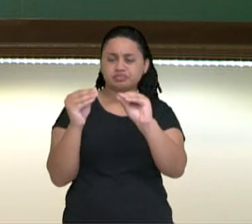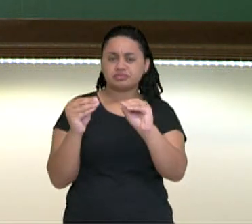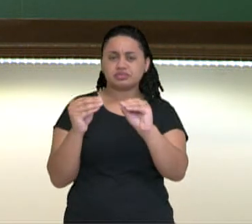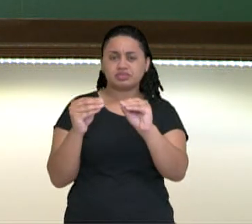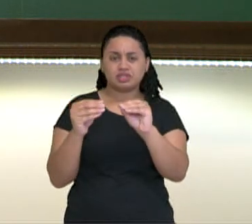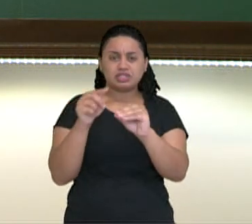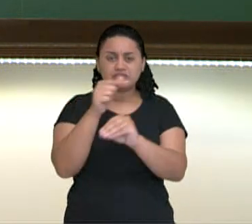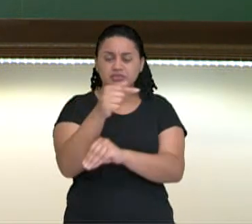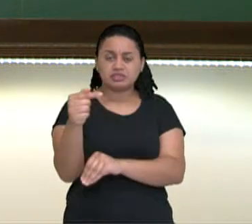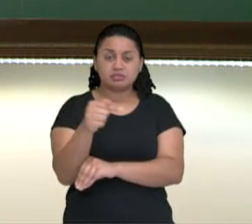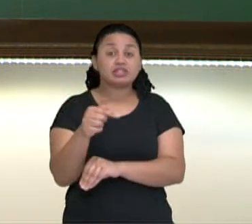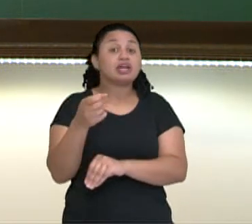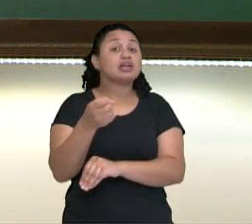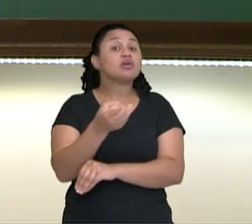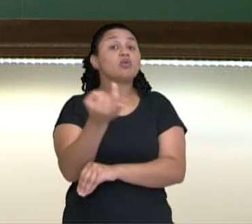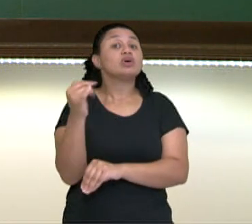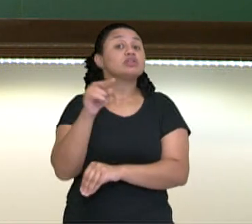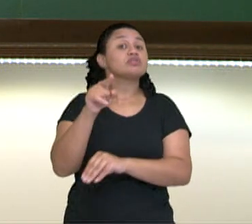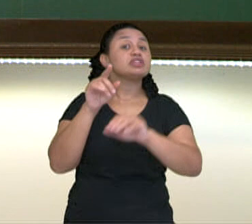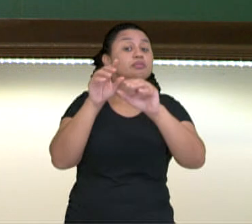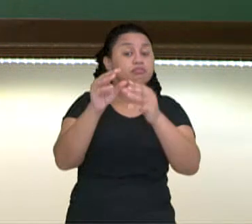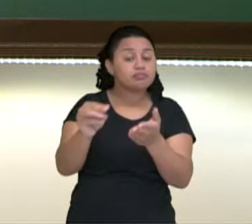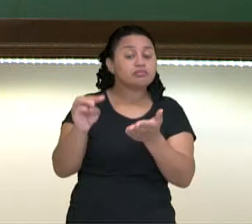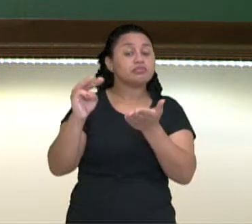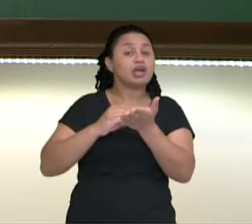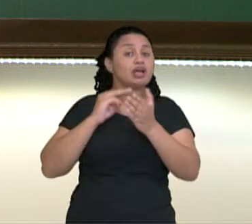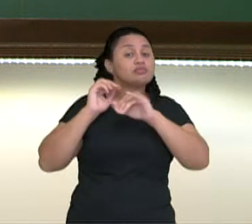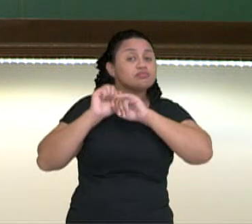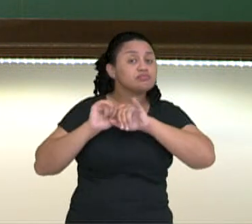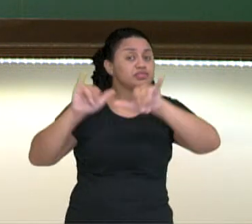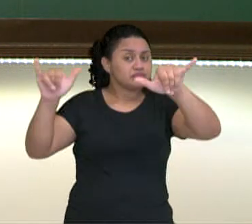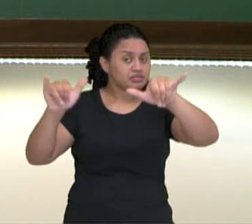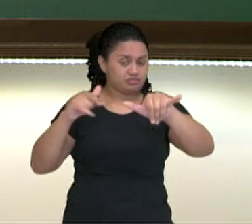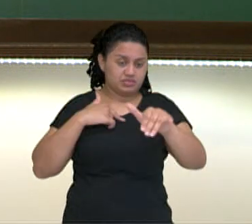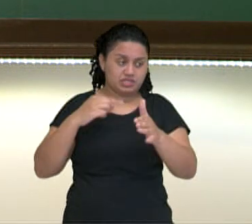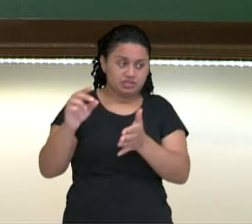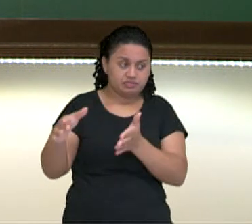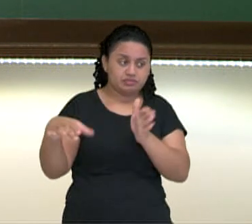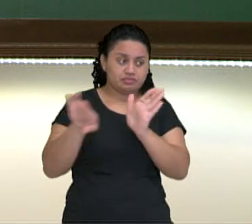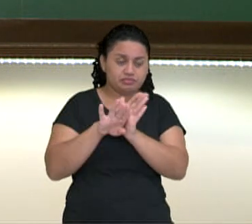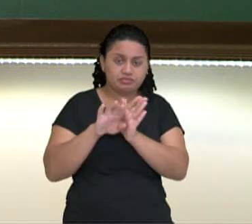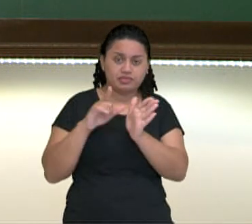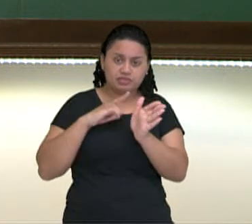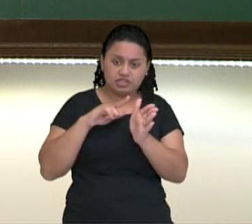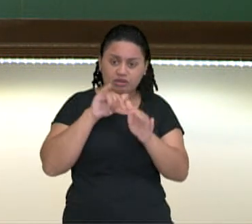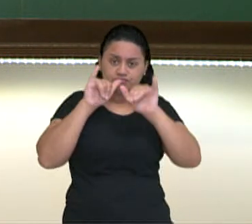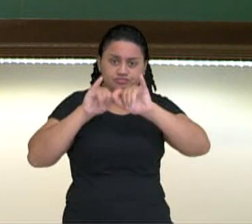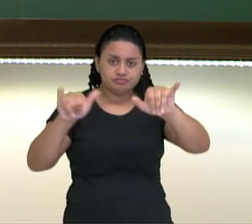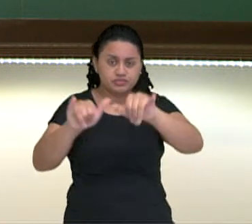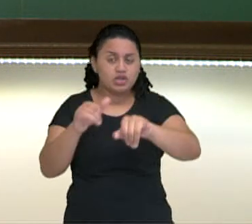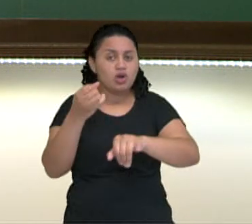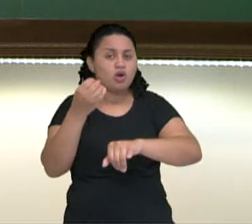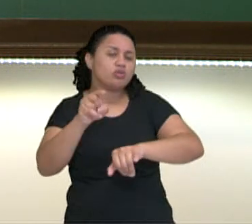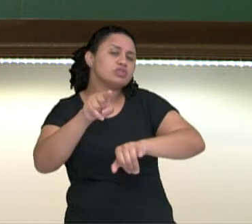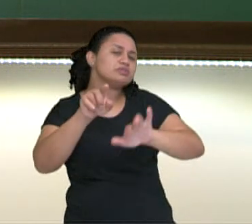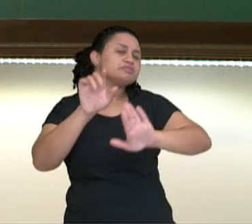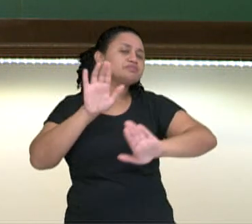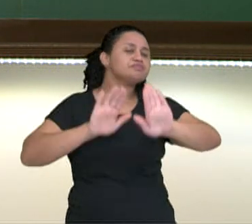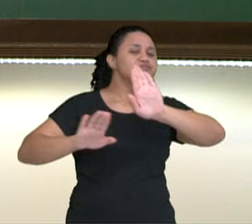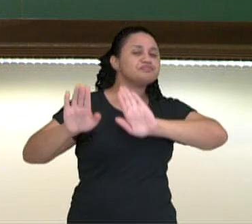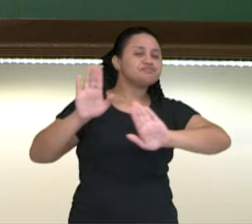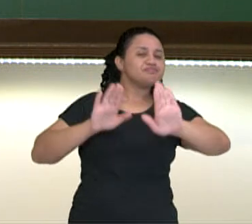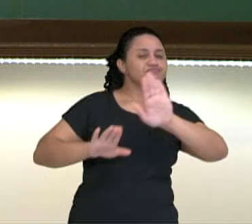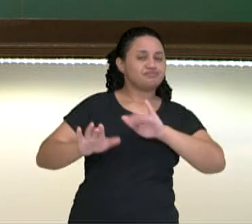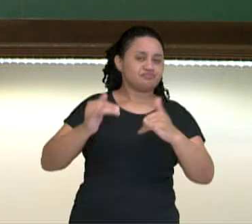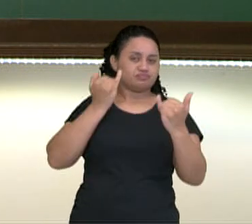quantas delas você compartilha? Tudo que chega você já manda para frente? Compartilha com as outras pessoas? Ou você é um pouco mais cauteloso em